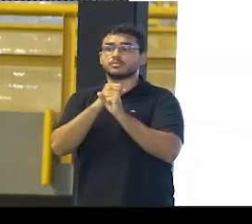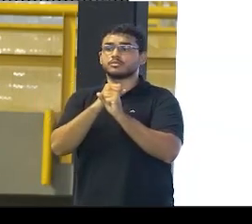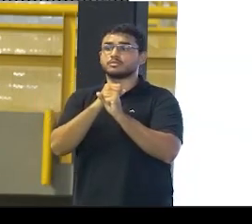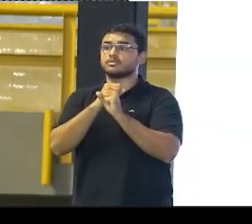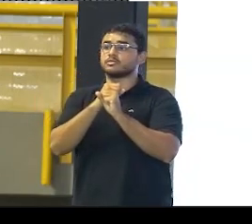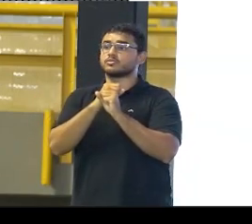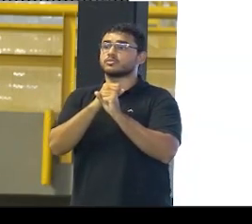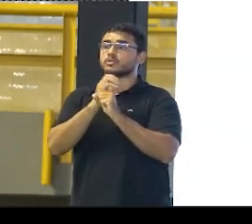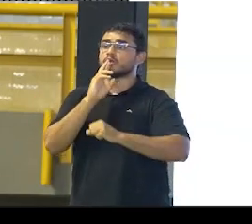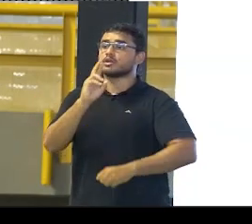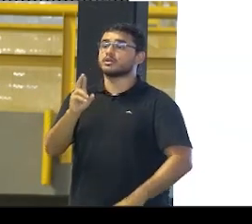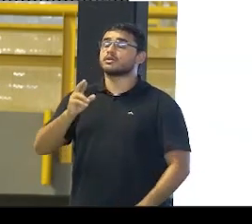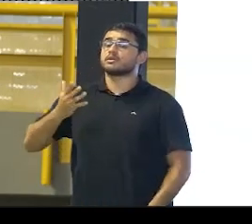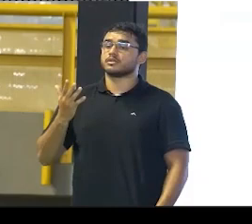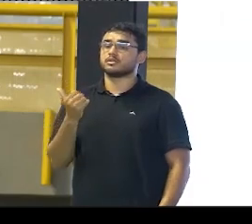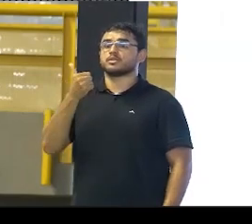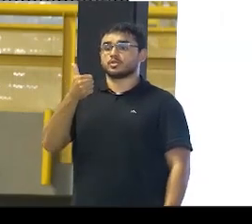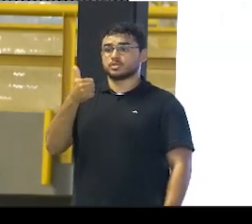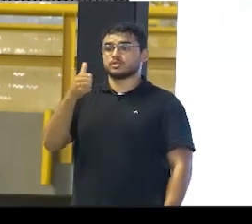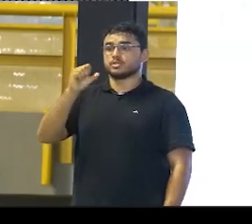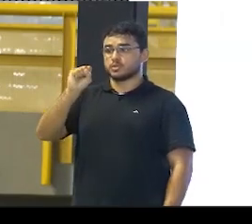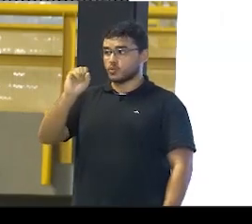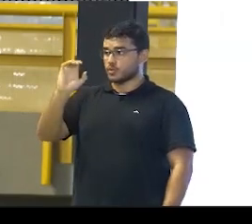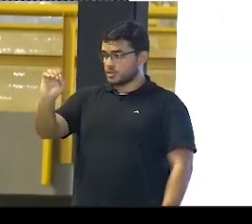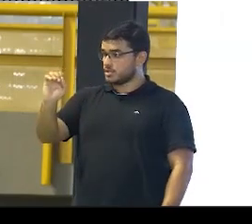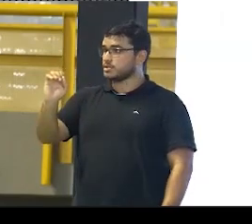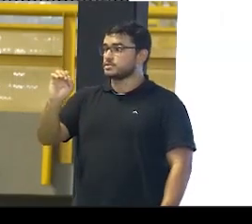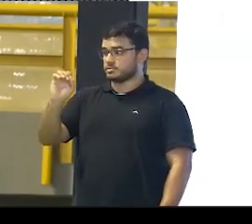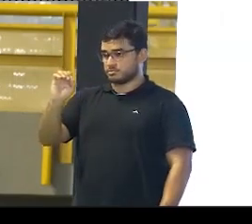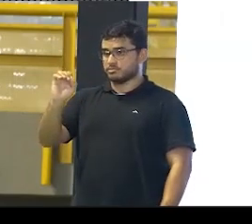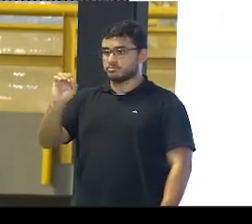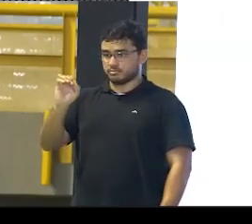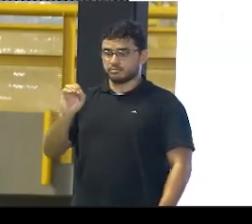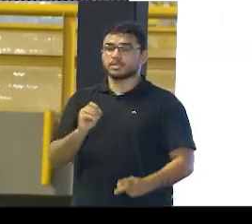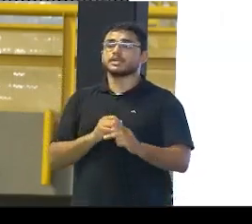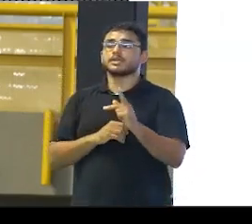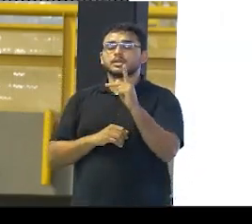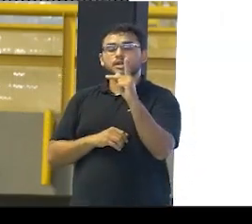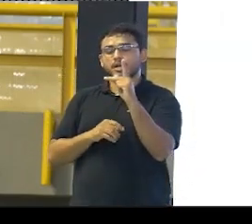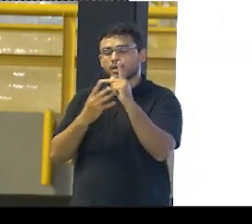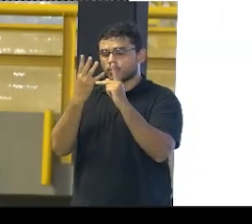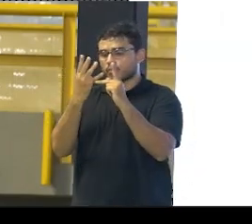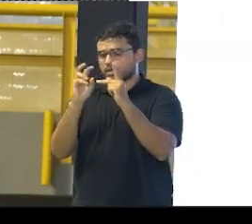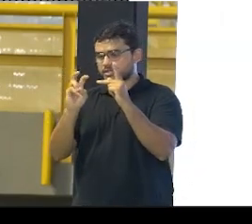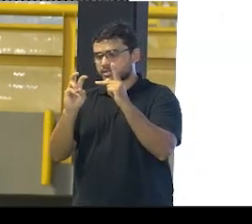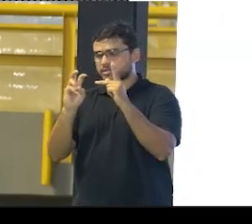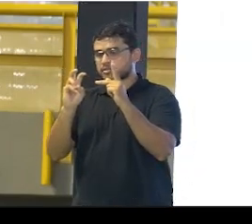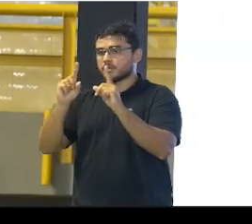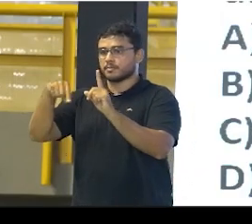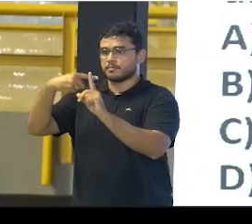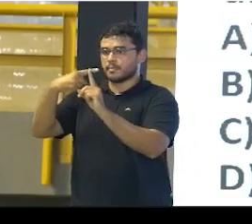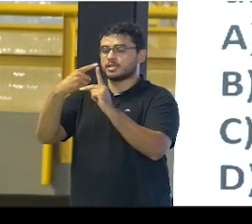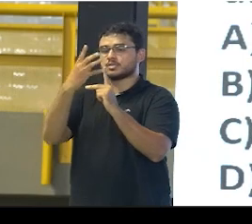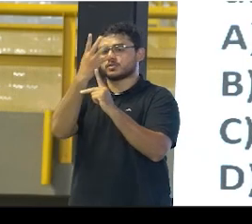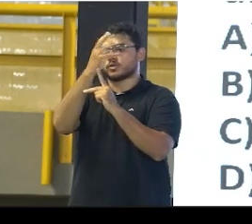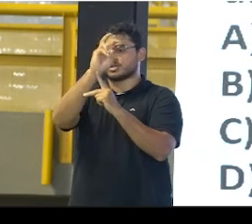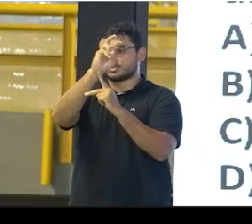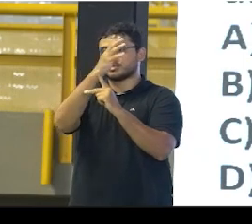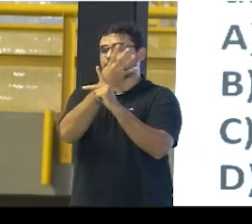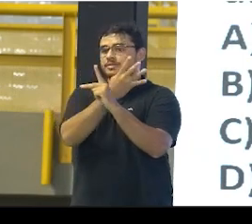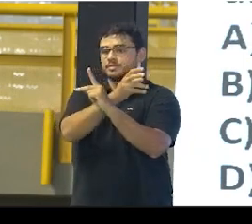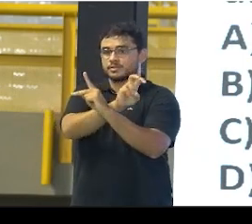30, 45 e 60 graus. Você só tem a obrigação de saber o seno, o cosseno e a tangente desses